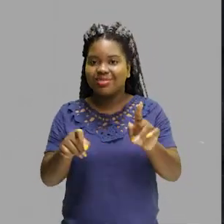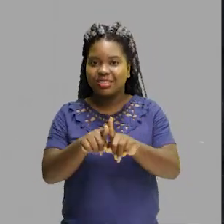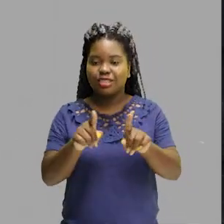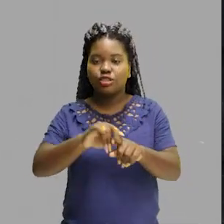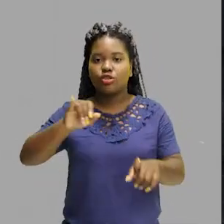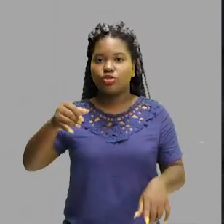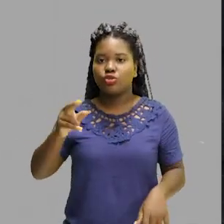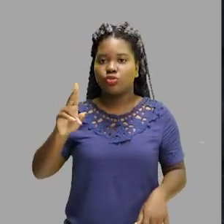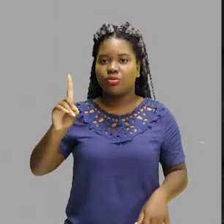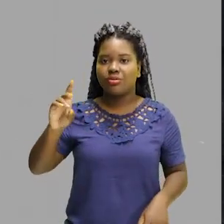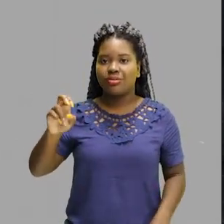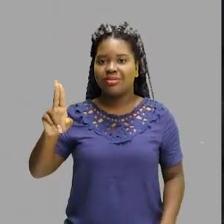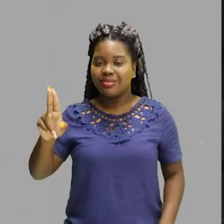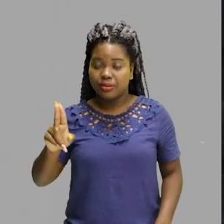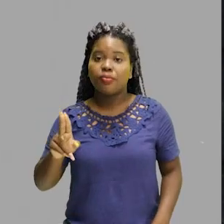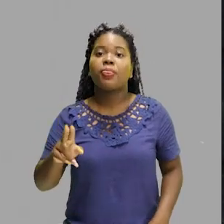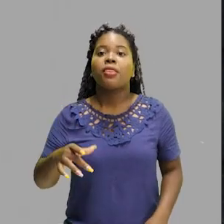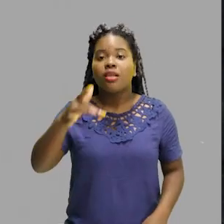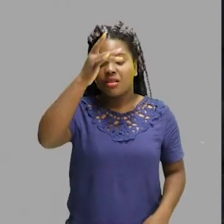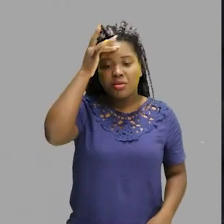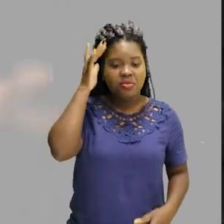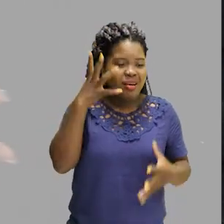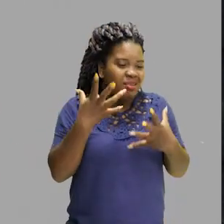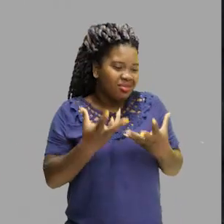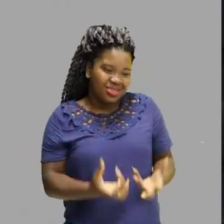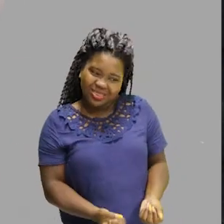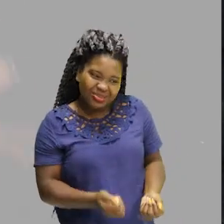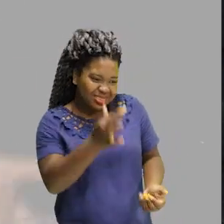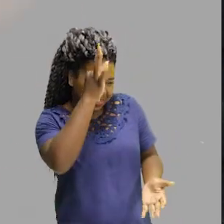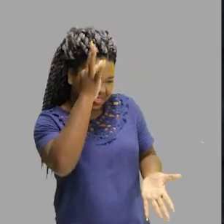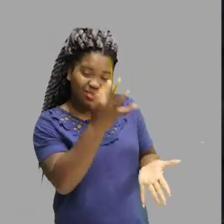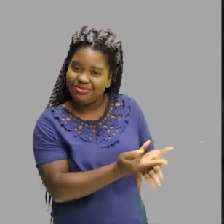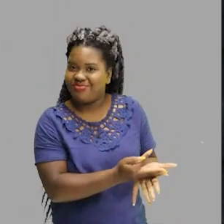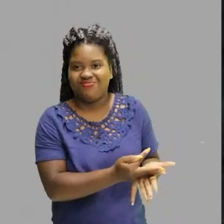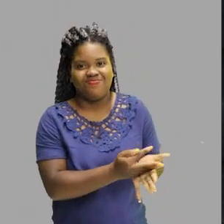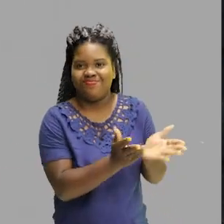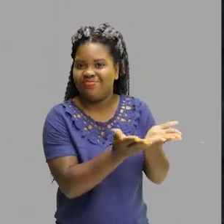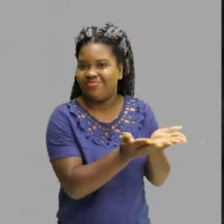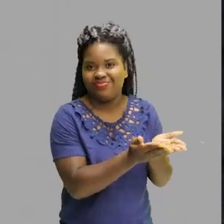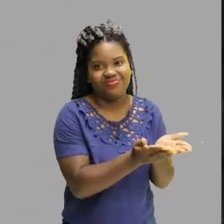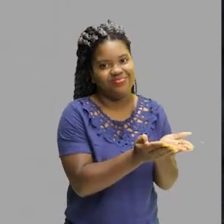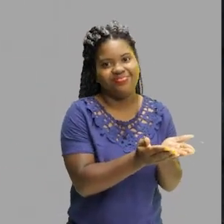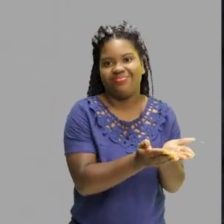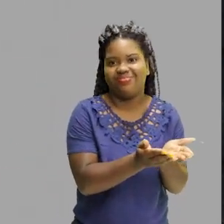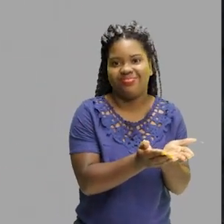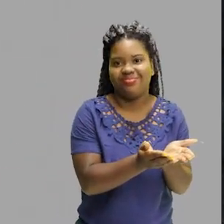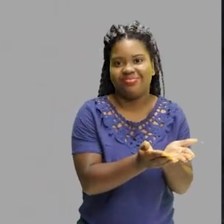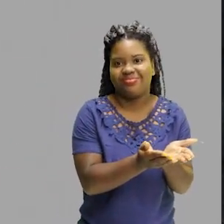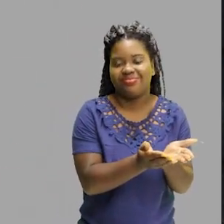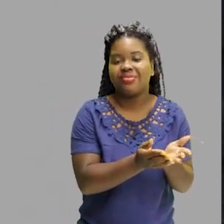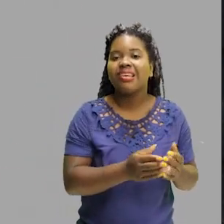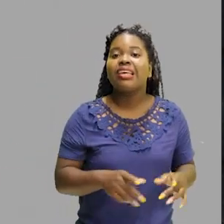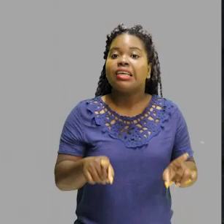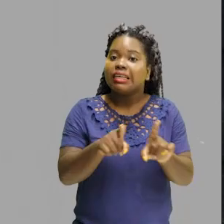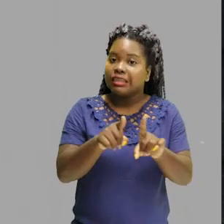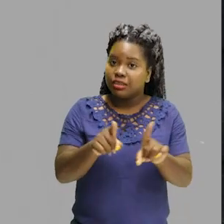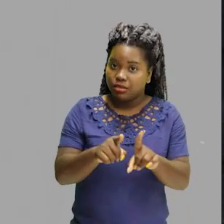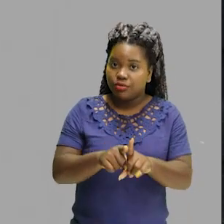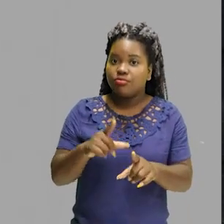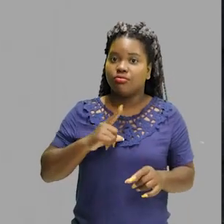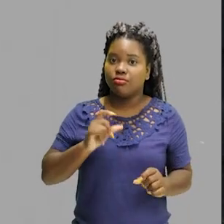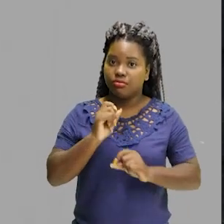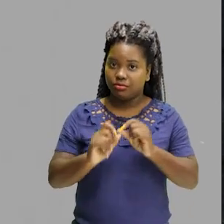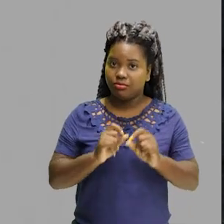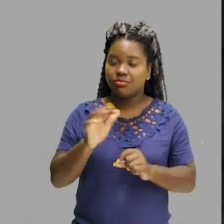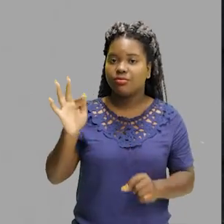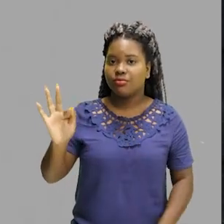judeus, tem aquelas pessoas que não aceitam a fé cristã, né, o enforcado, aquelas pessoas que dão cabo da própria vida, e tem também